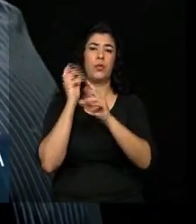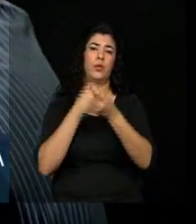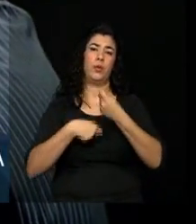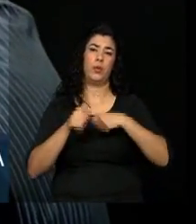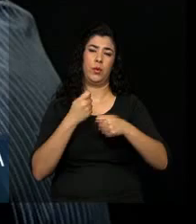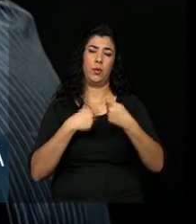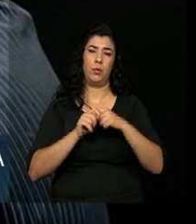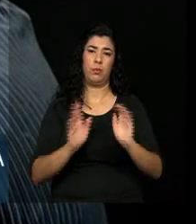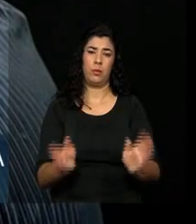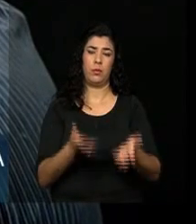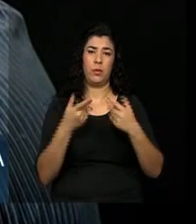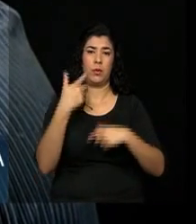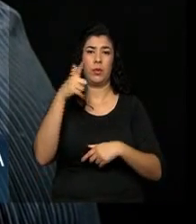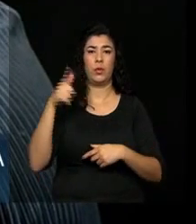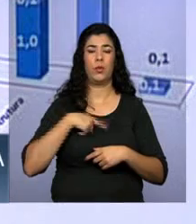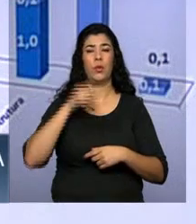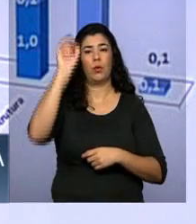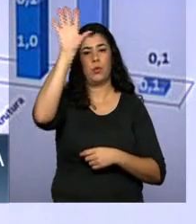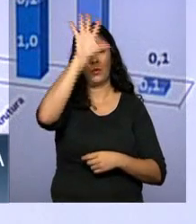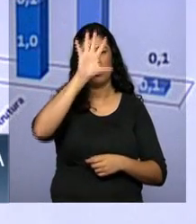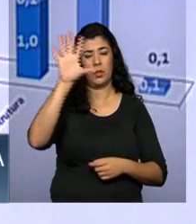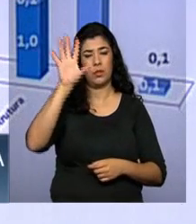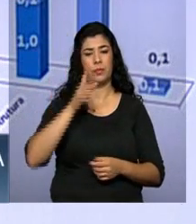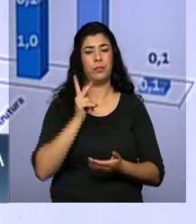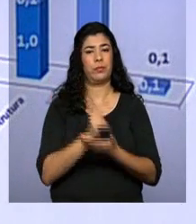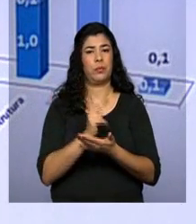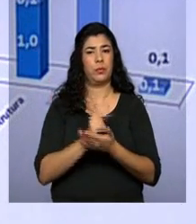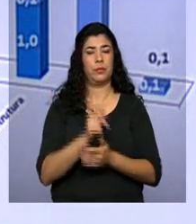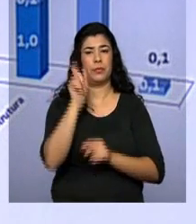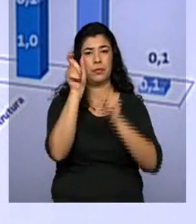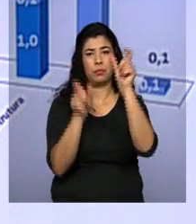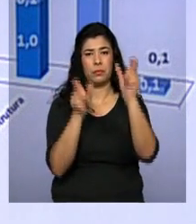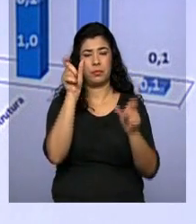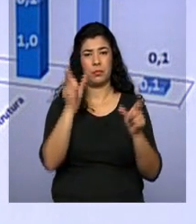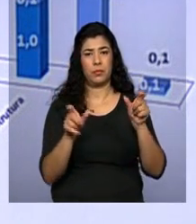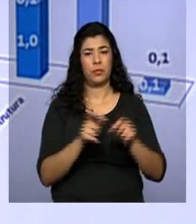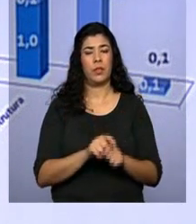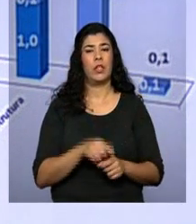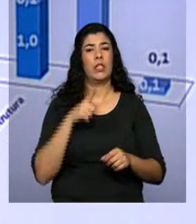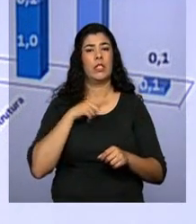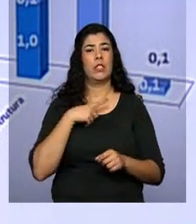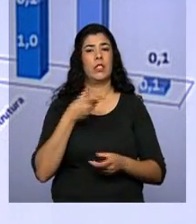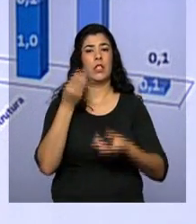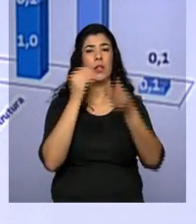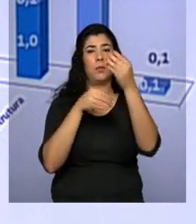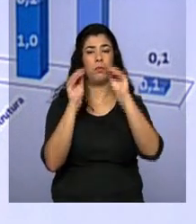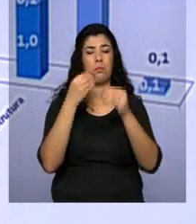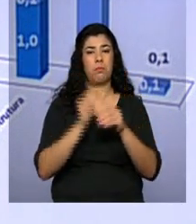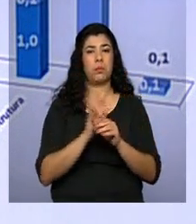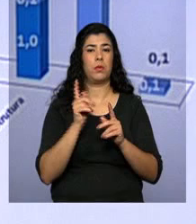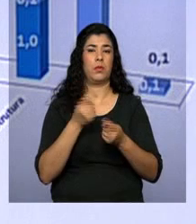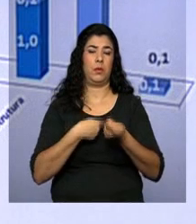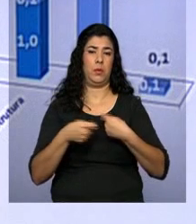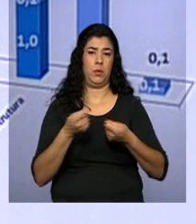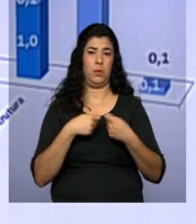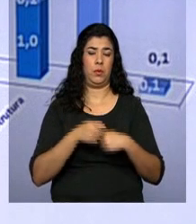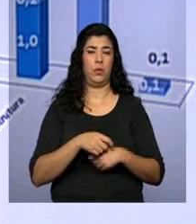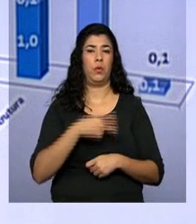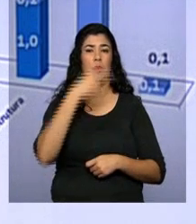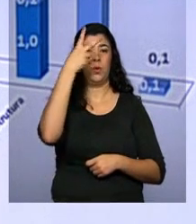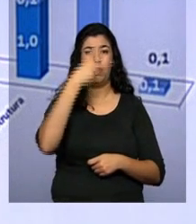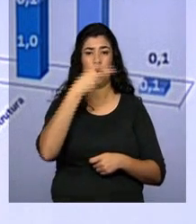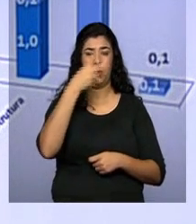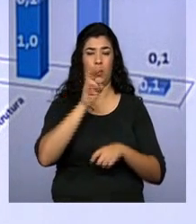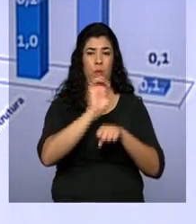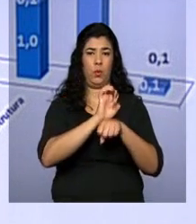eh que os outros estados aqui também um investimento grande aqui eh em dois estados